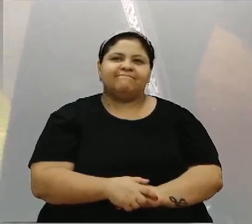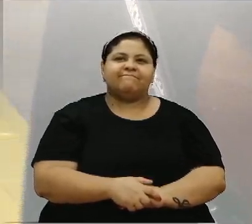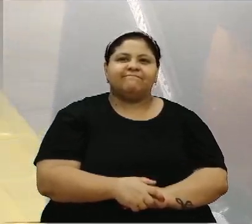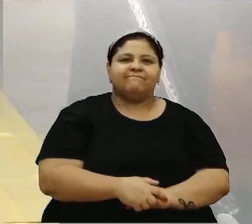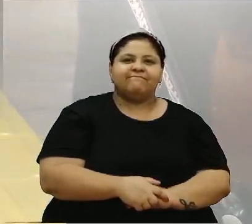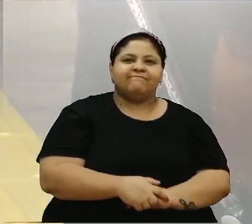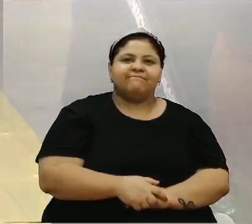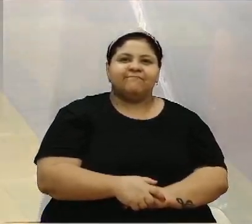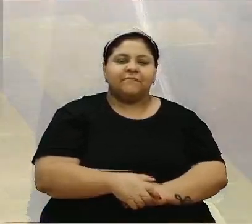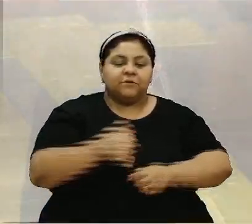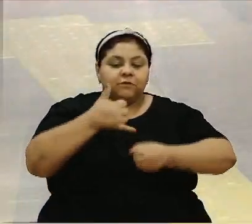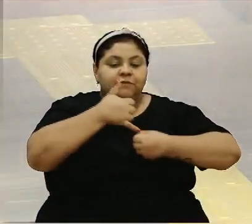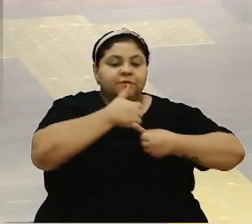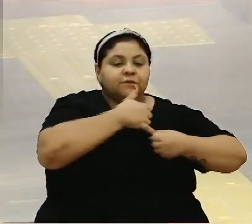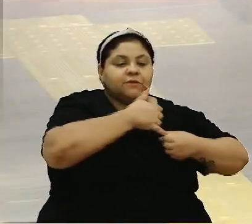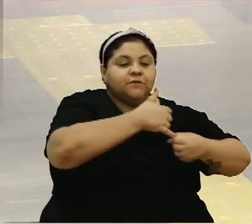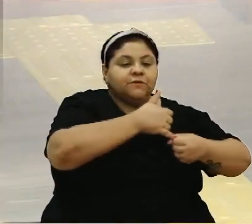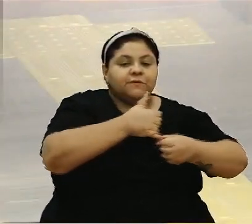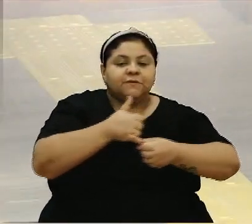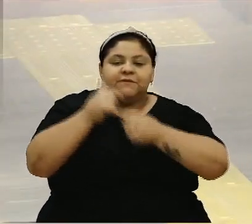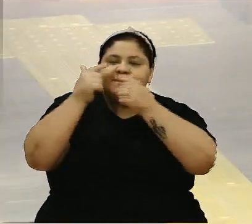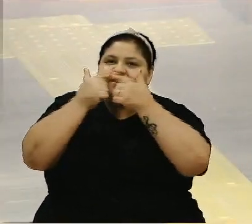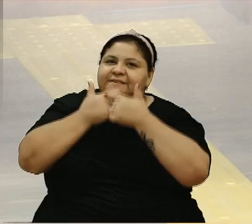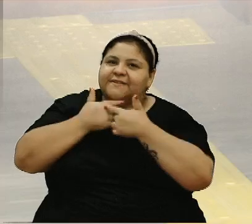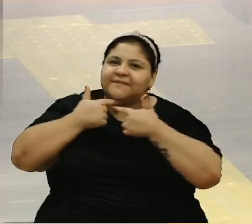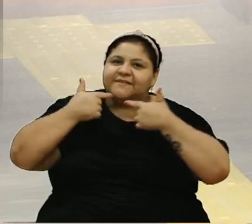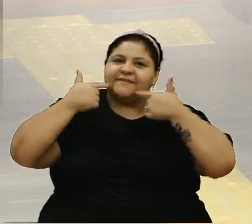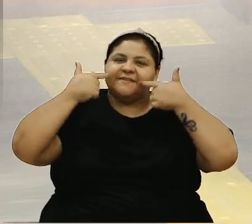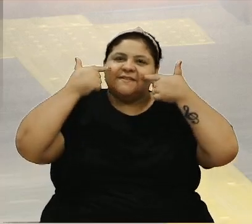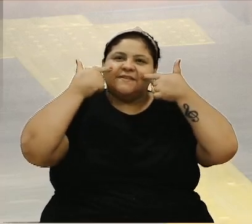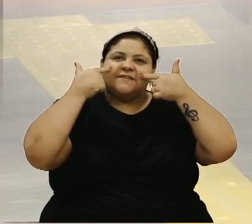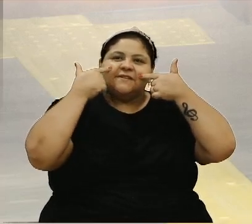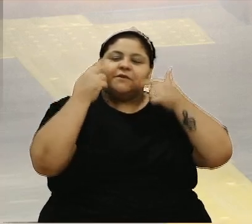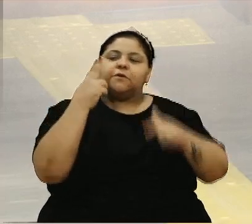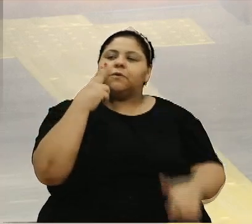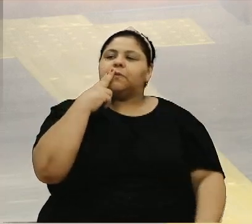Cevavam mate, sorriso franco, paieiro aceso.